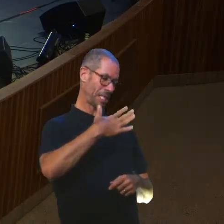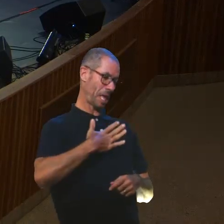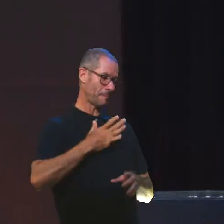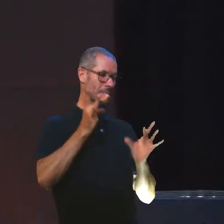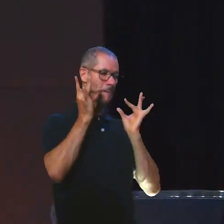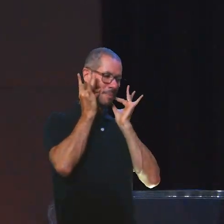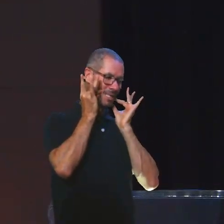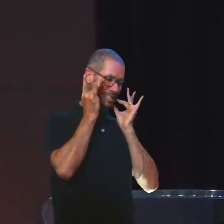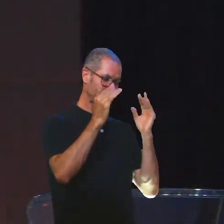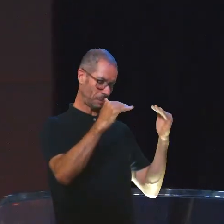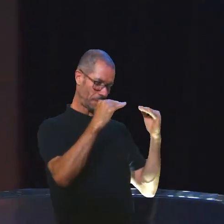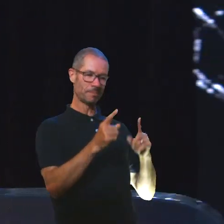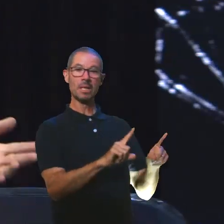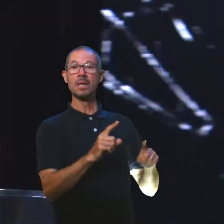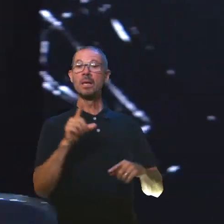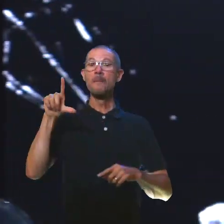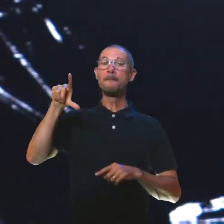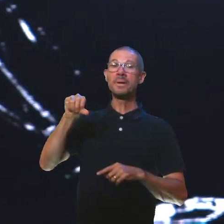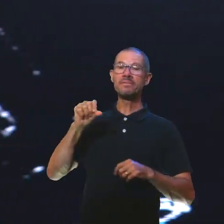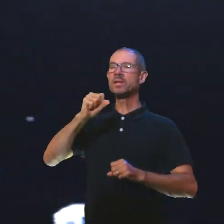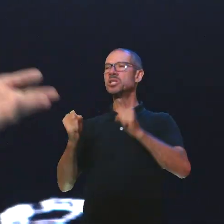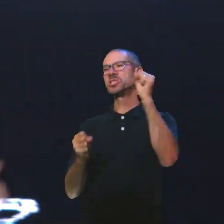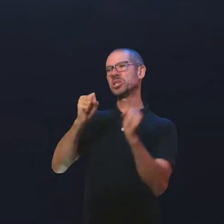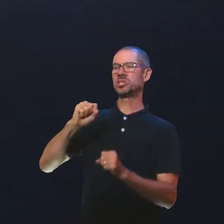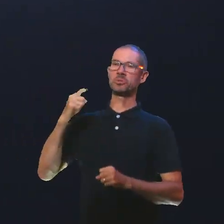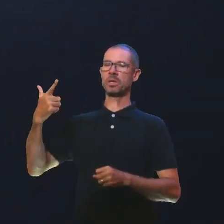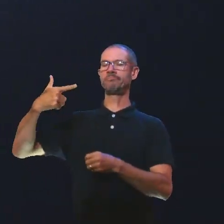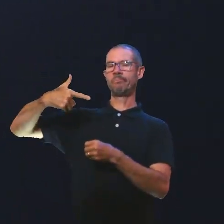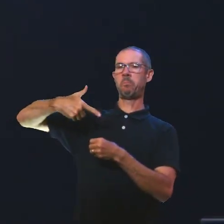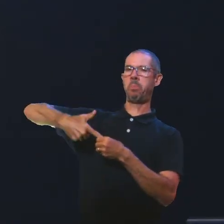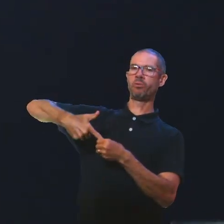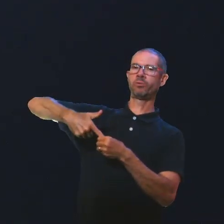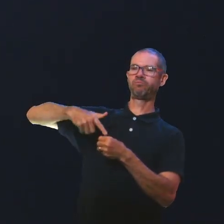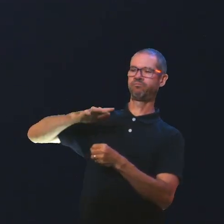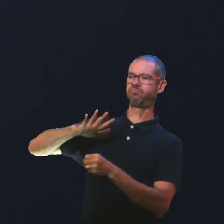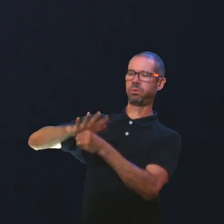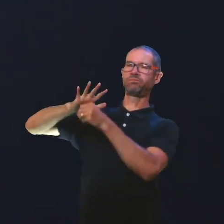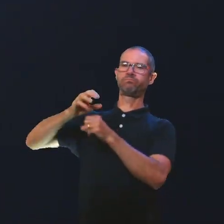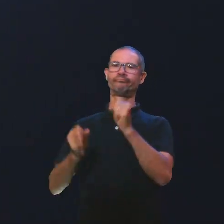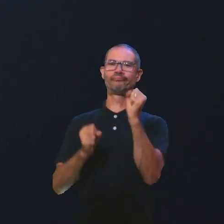presença. E eu não sei quanto a você, mas eu prefiro muito mais dirigir do que ficar no posto tendo que encher o tanque do carro.